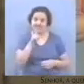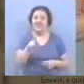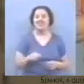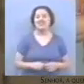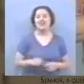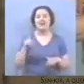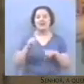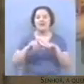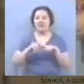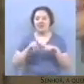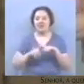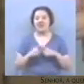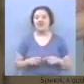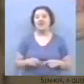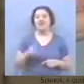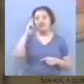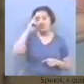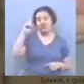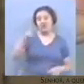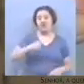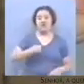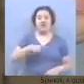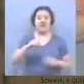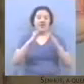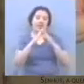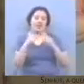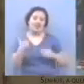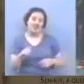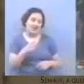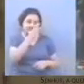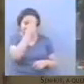Ó, por quê? O senhor foi na casa de fulano, não foi na minha.